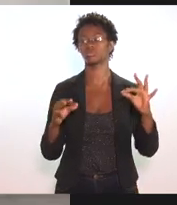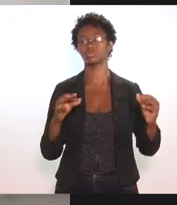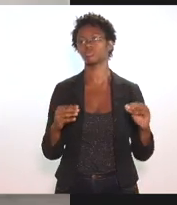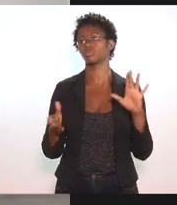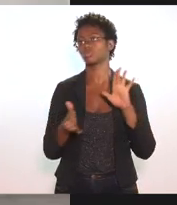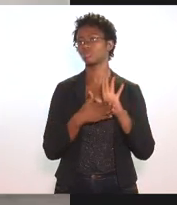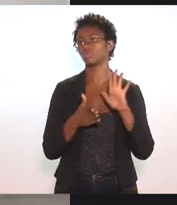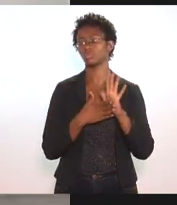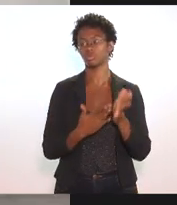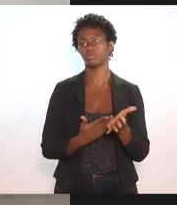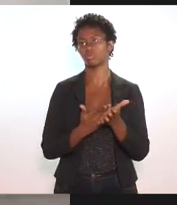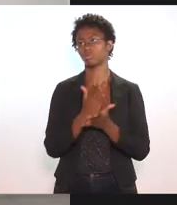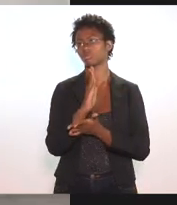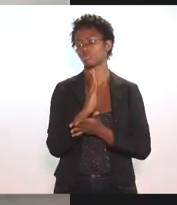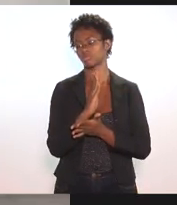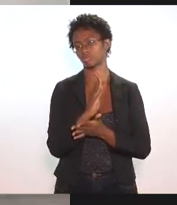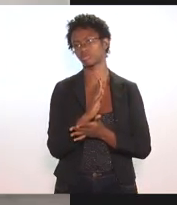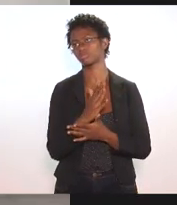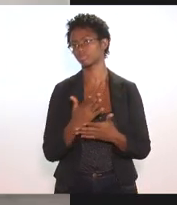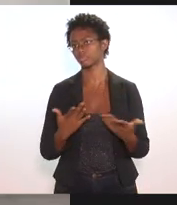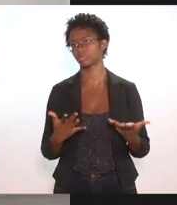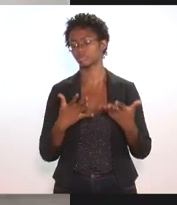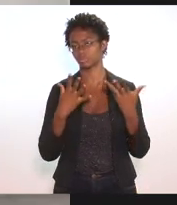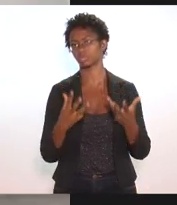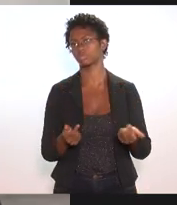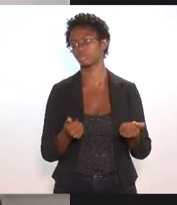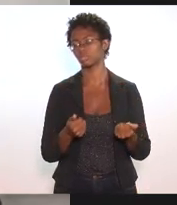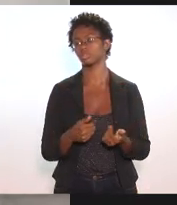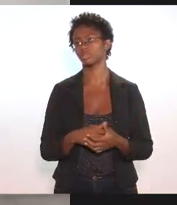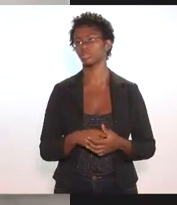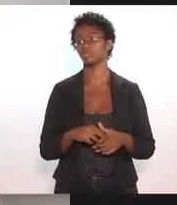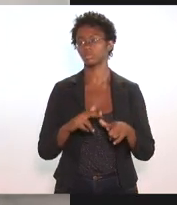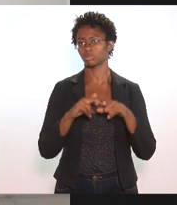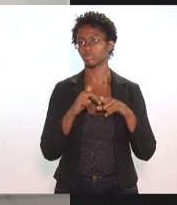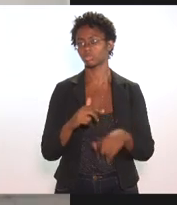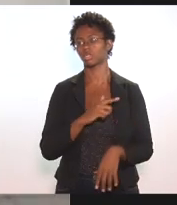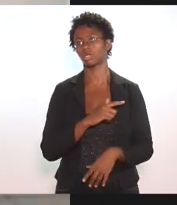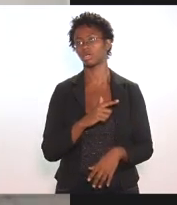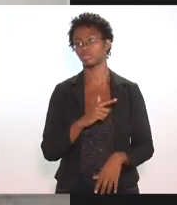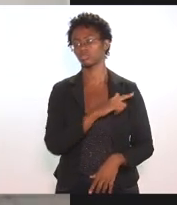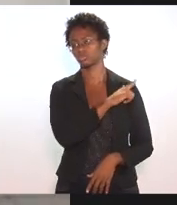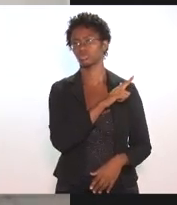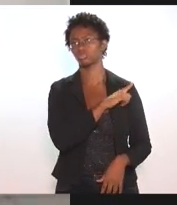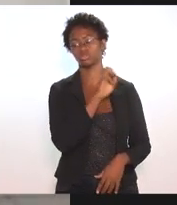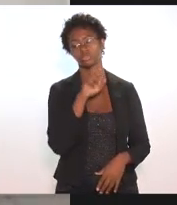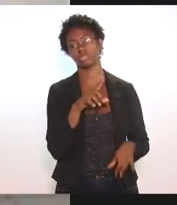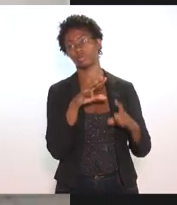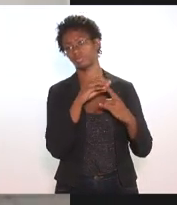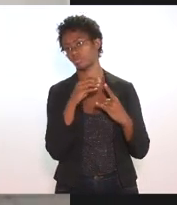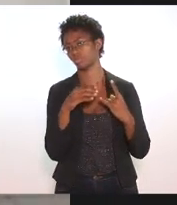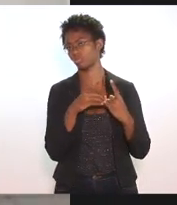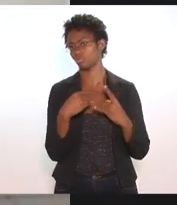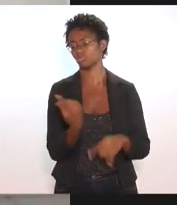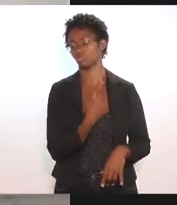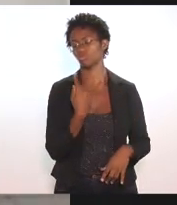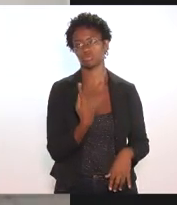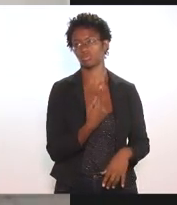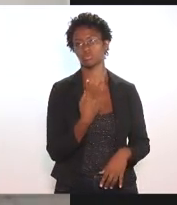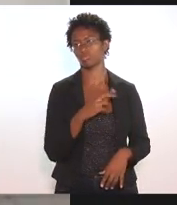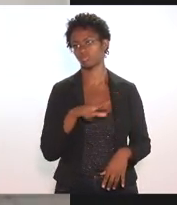que serão aplicadas serão beneficiadas, porque quem está fazendo essa gerência é a Fiocruz, não somos nós que somos